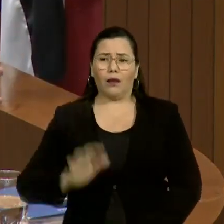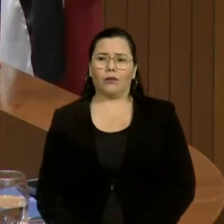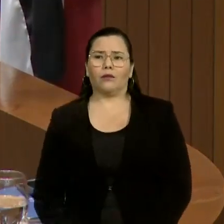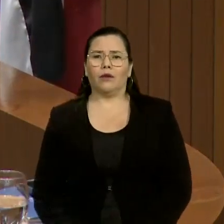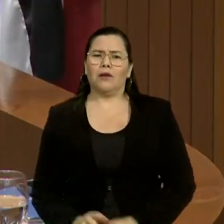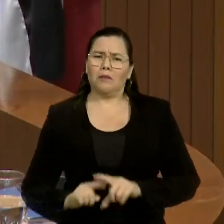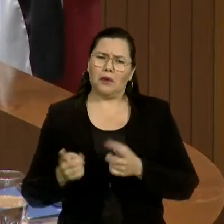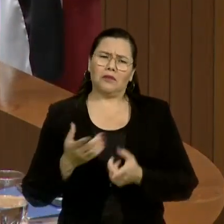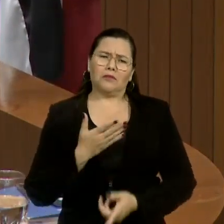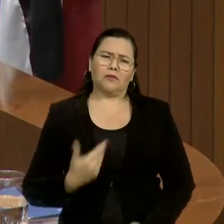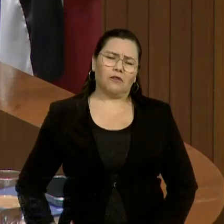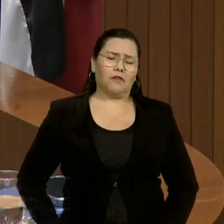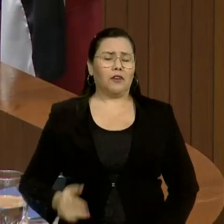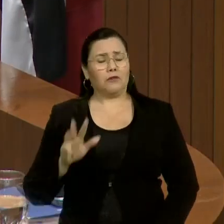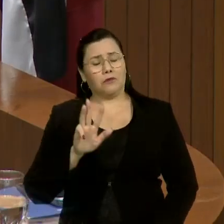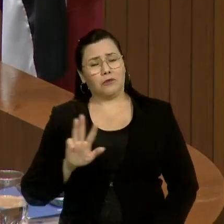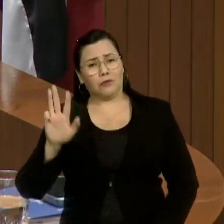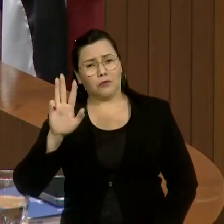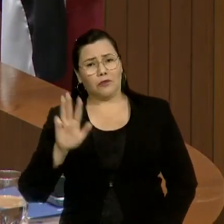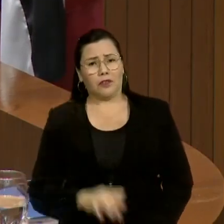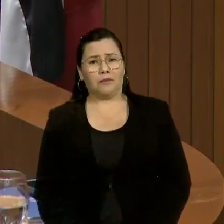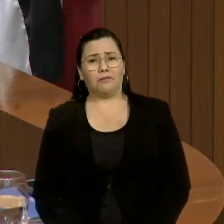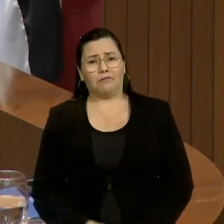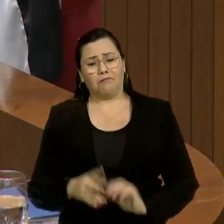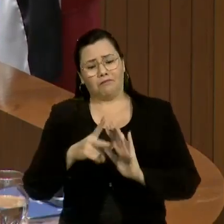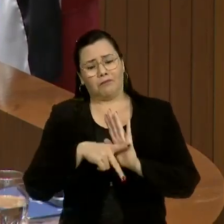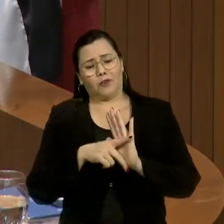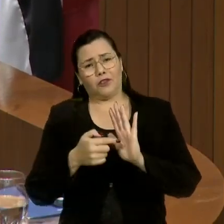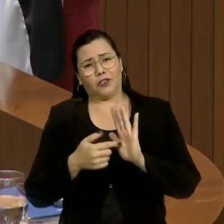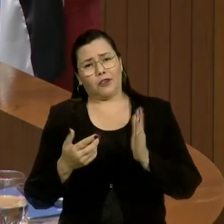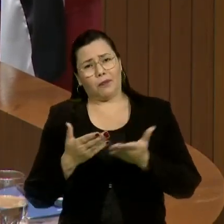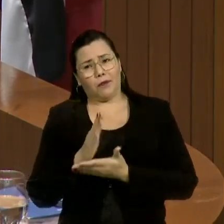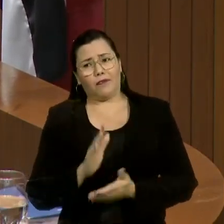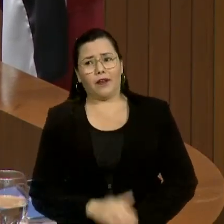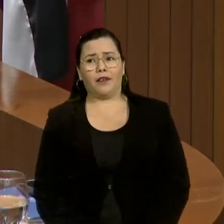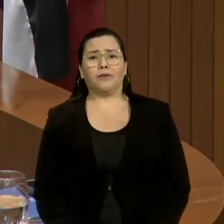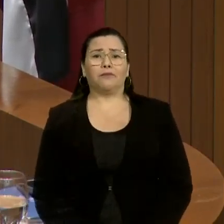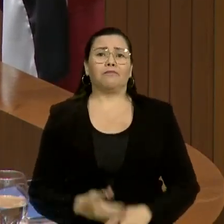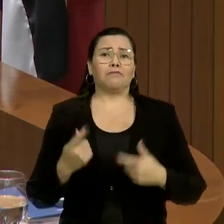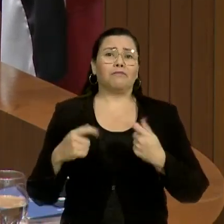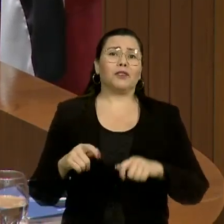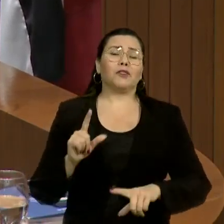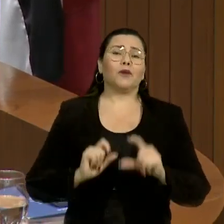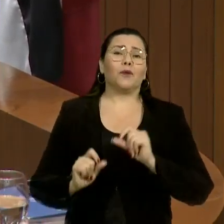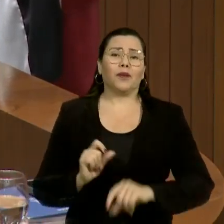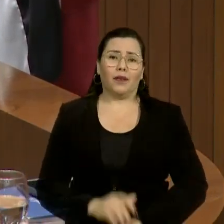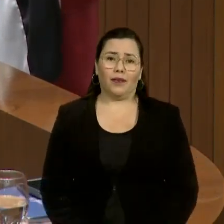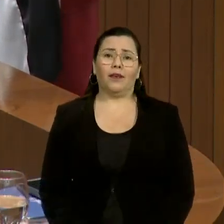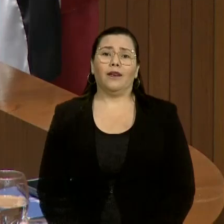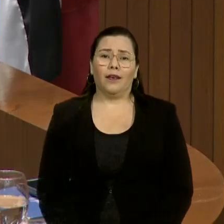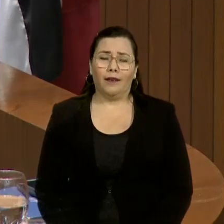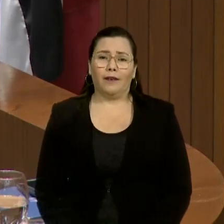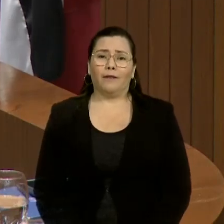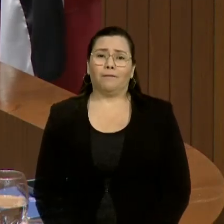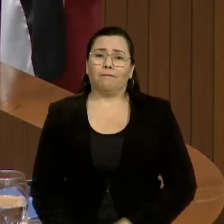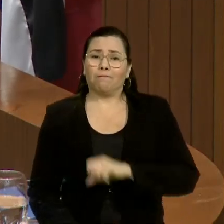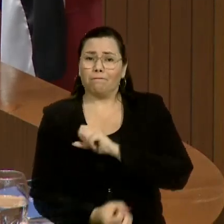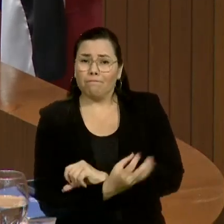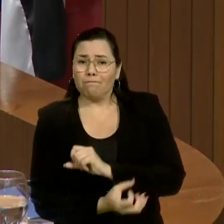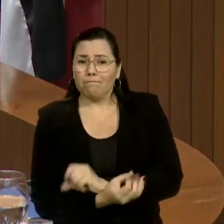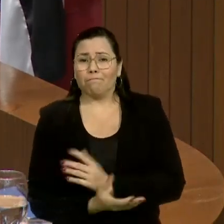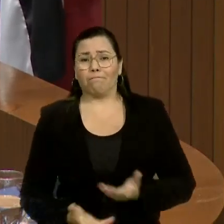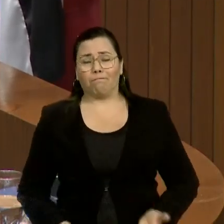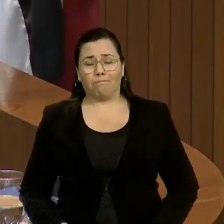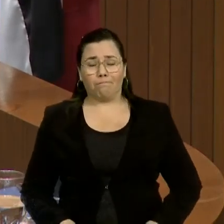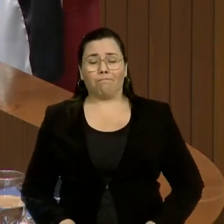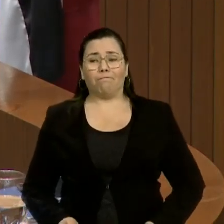explicado. Um projeto como esse, para ser aprovado, a gente sabe que vem a mordida desde lá de cima. Como houve aqui,